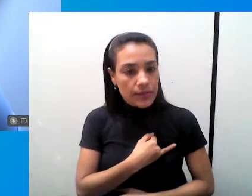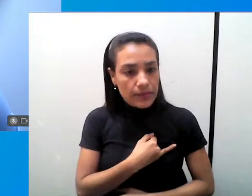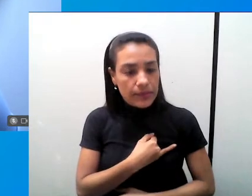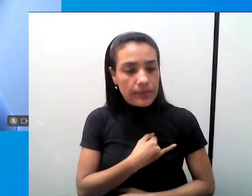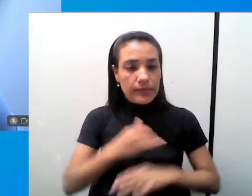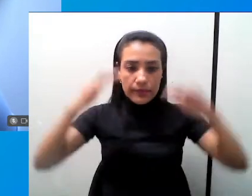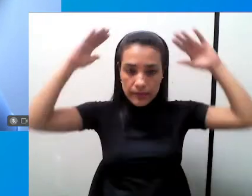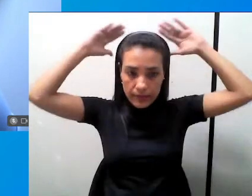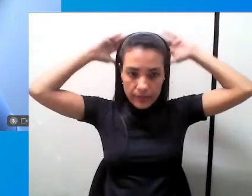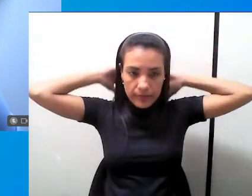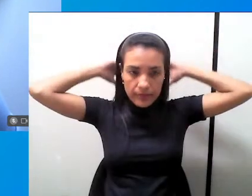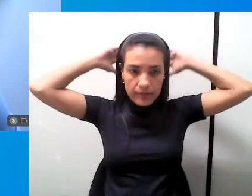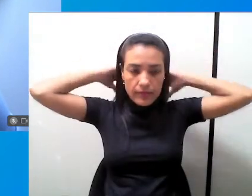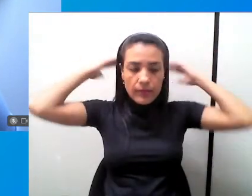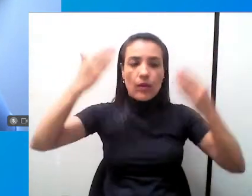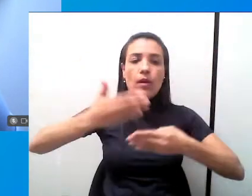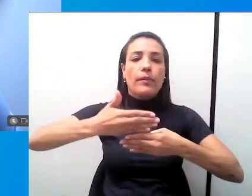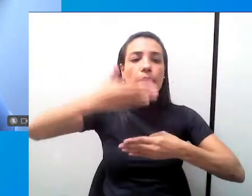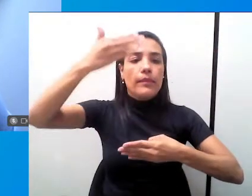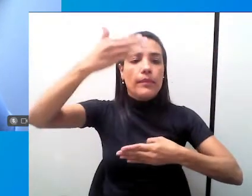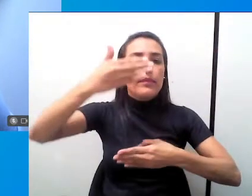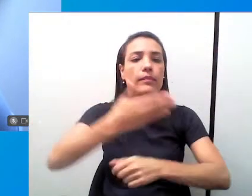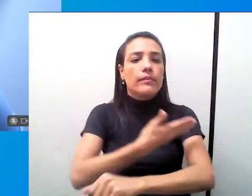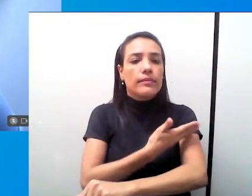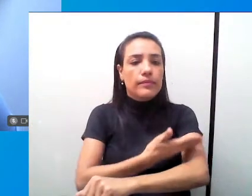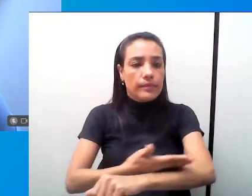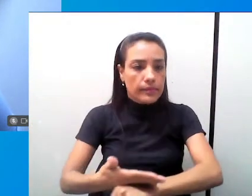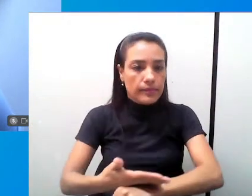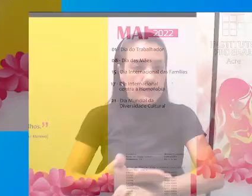parede branca com um suporte com alguns livros.